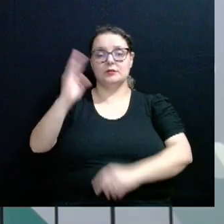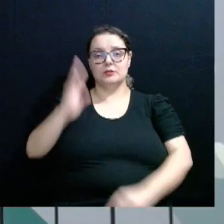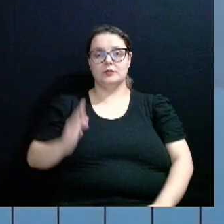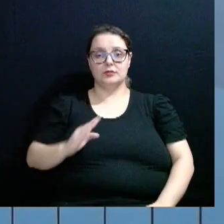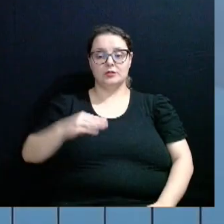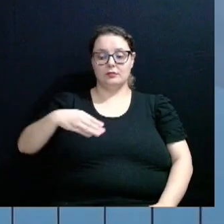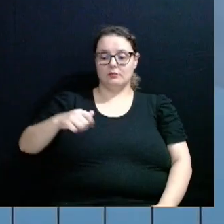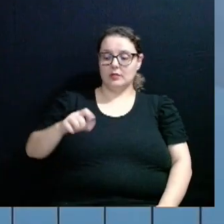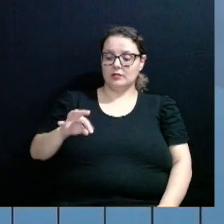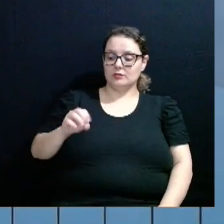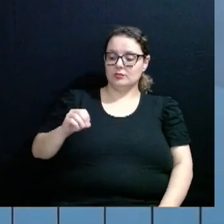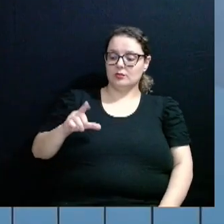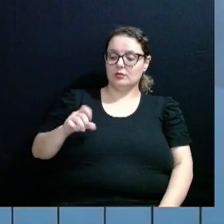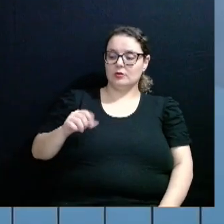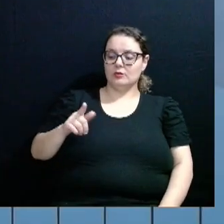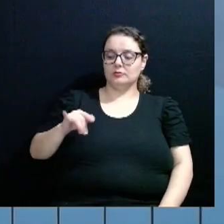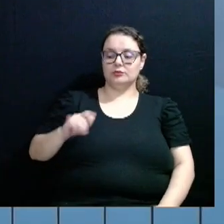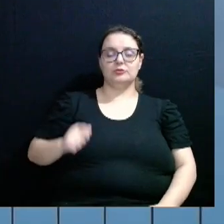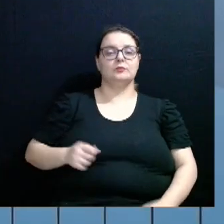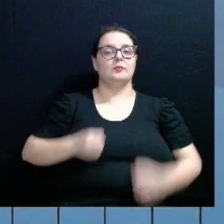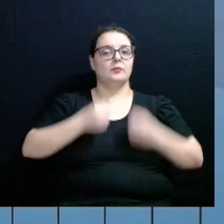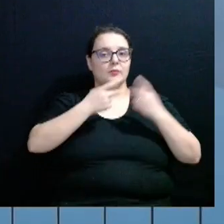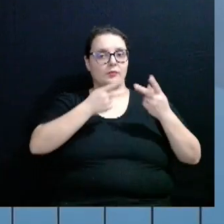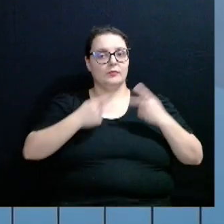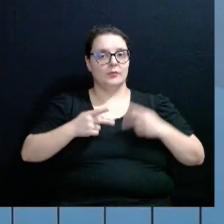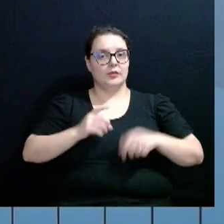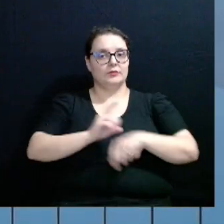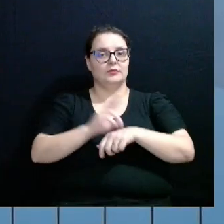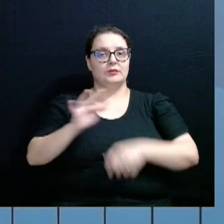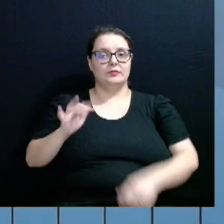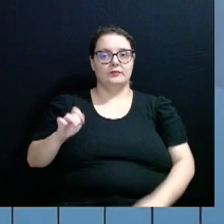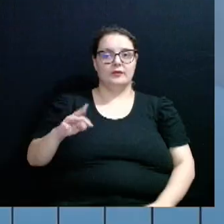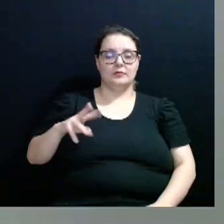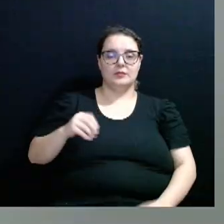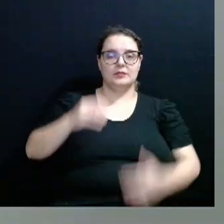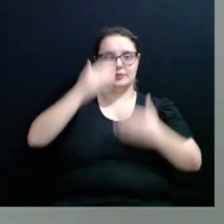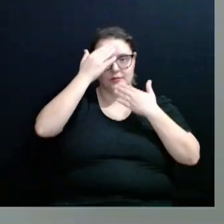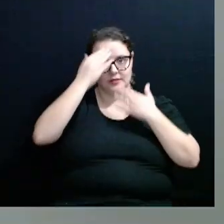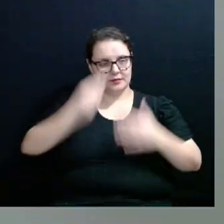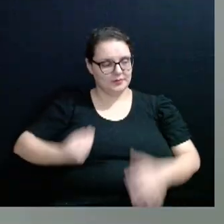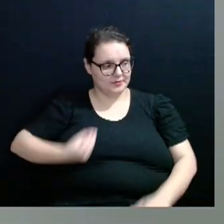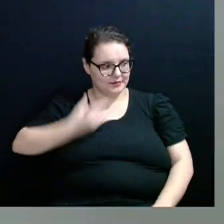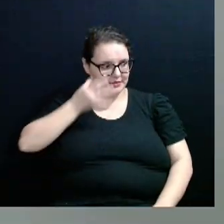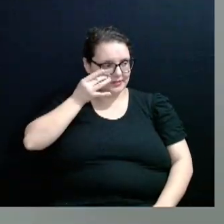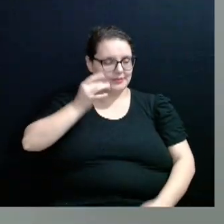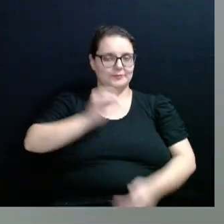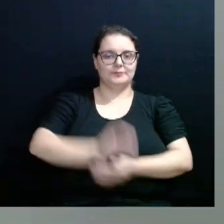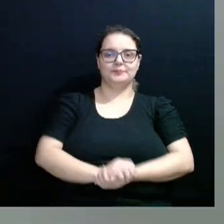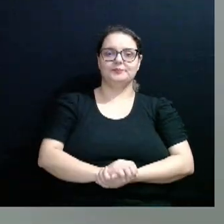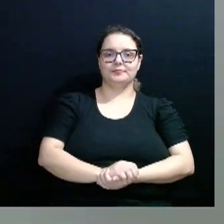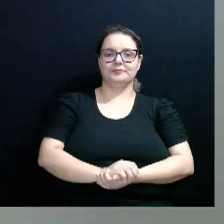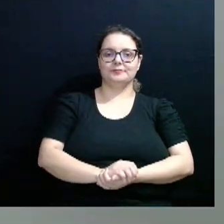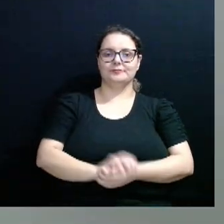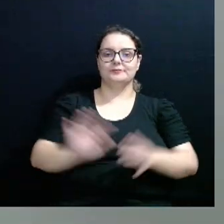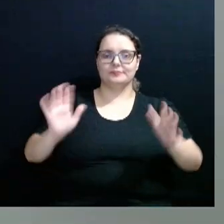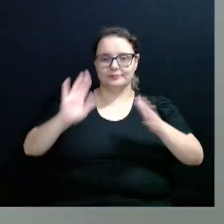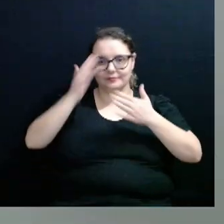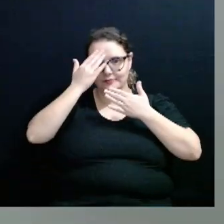Seja muito bem-vindo, doutor Fabrício. Obrigada pela sua presença. Muito obrigado.